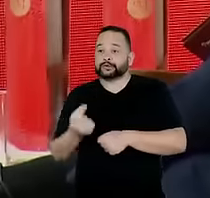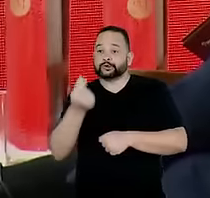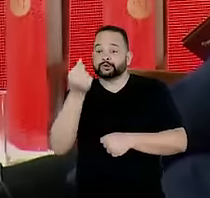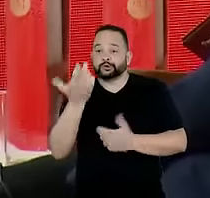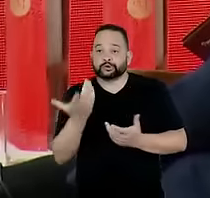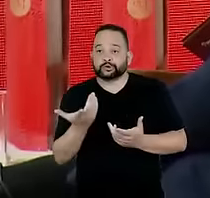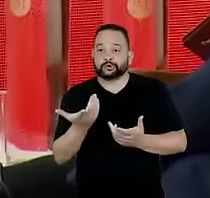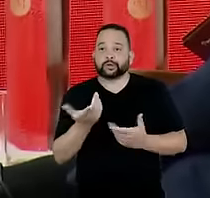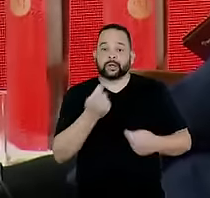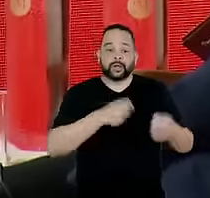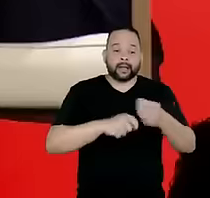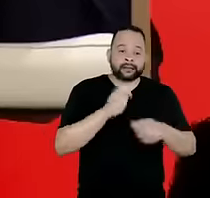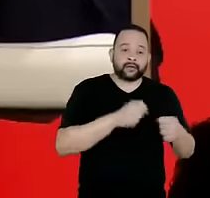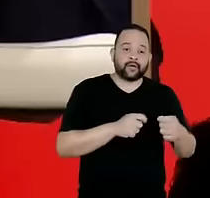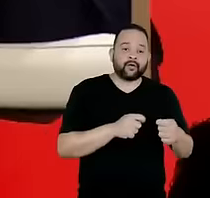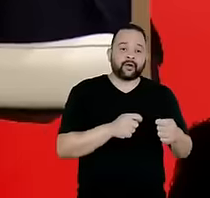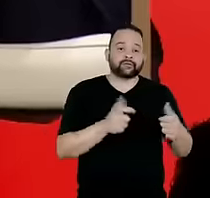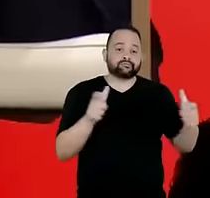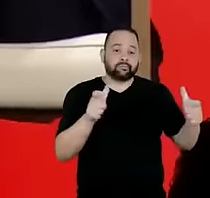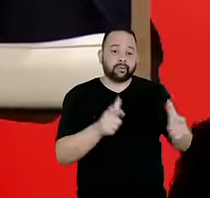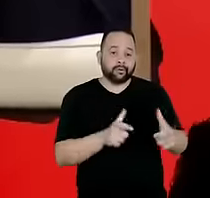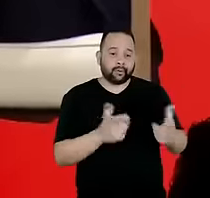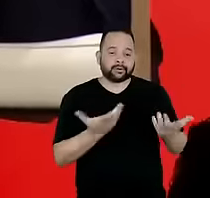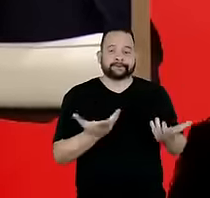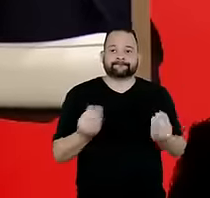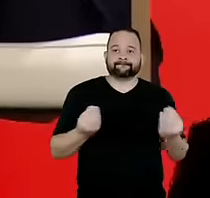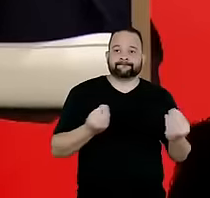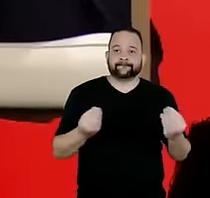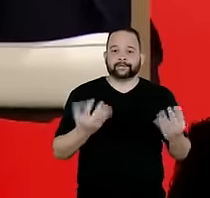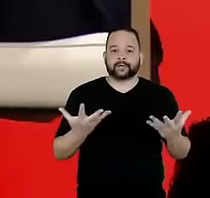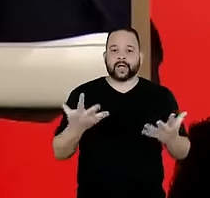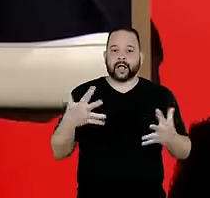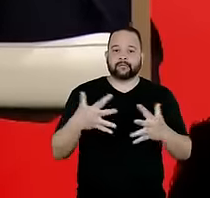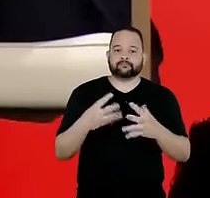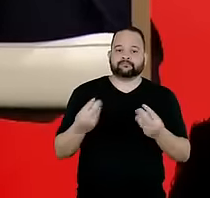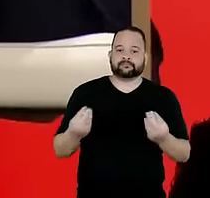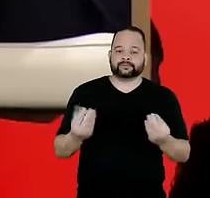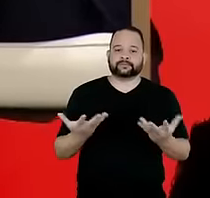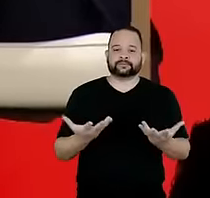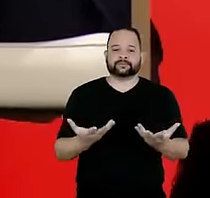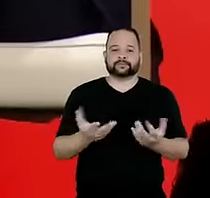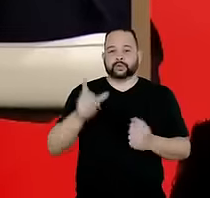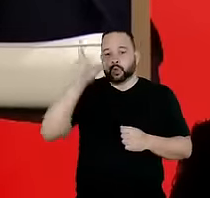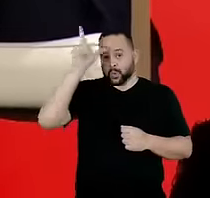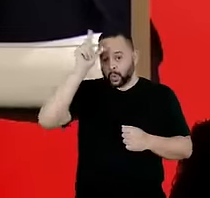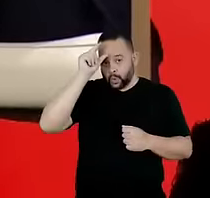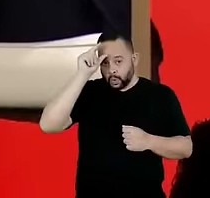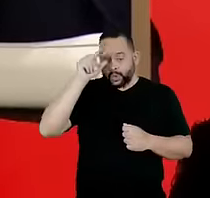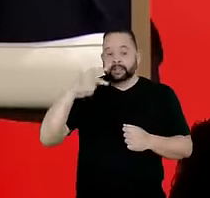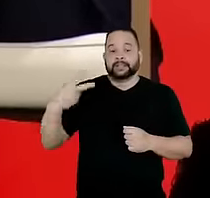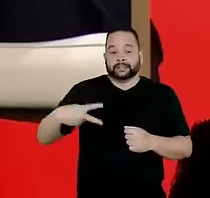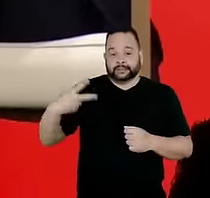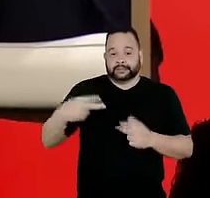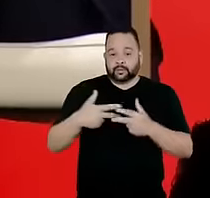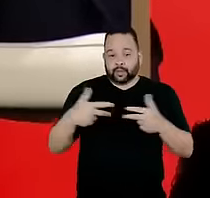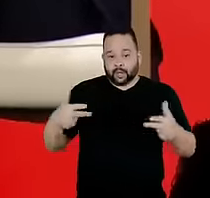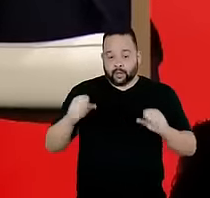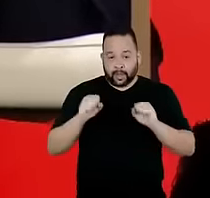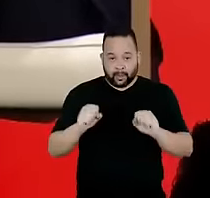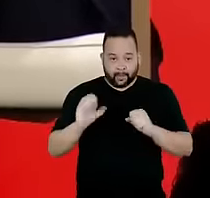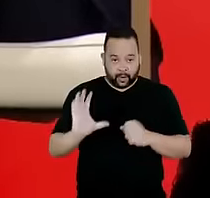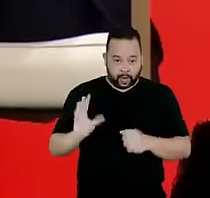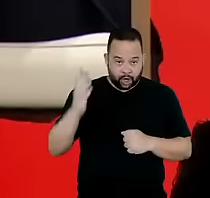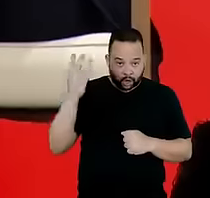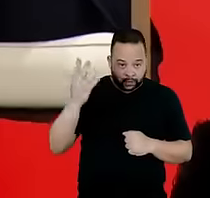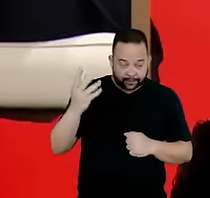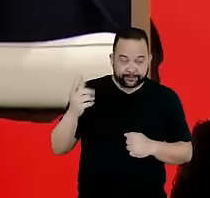a a a cair rapidamente e aí você gera um alívio em todos os argumentos que eu tô dando uma segunda coisa que pode acontecer é você tem de fato uma